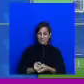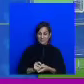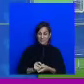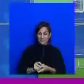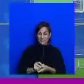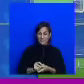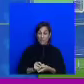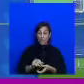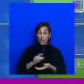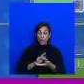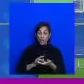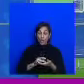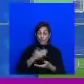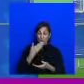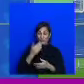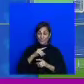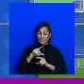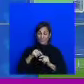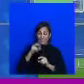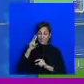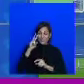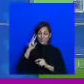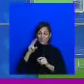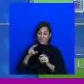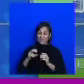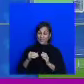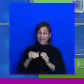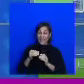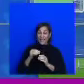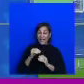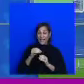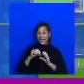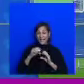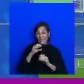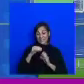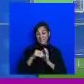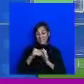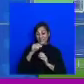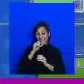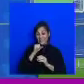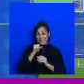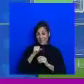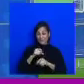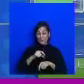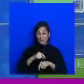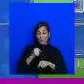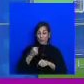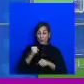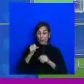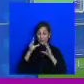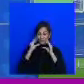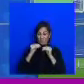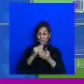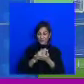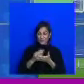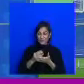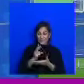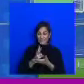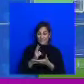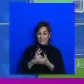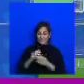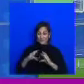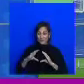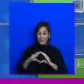Loto Fácil com sorteios de segunda a sábado a partir das 8 da noite. Bola azul, 25. Azul, número 25.